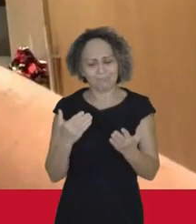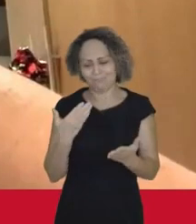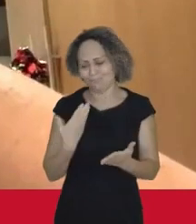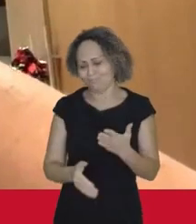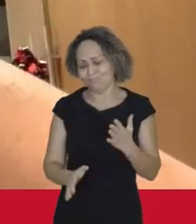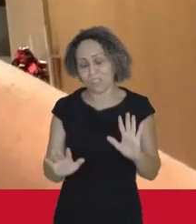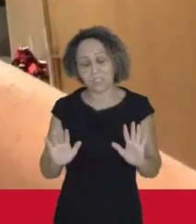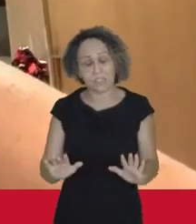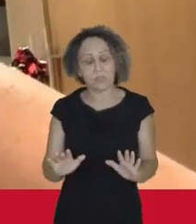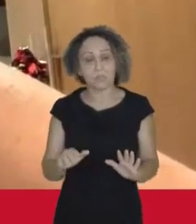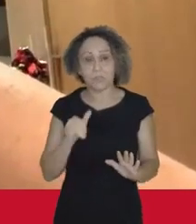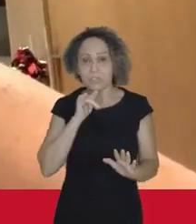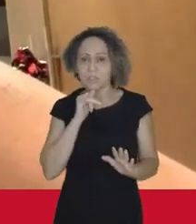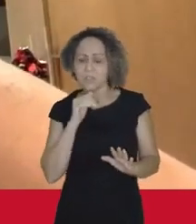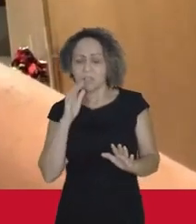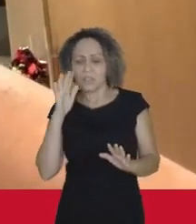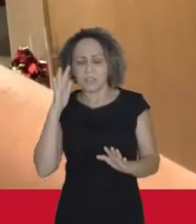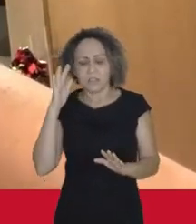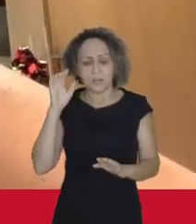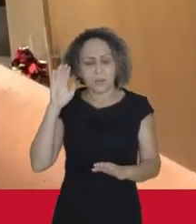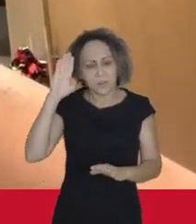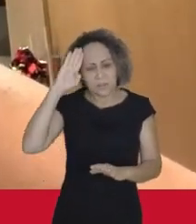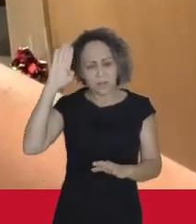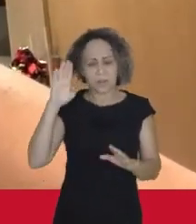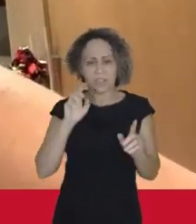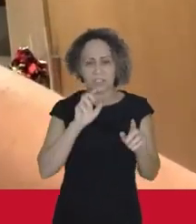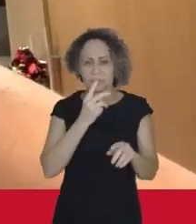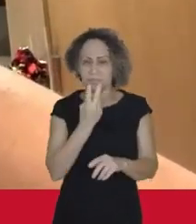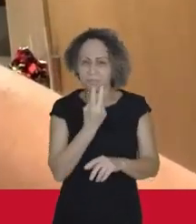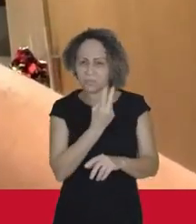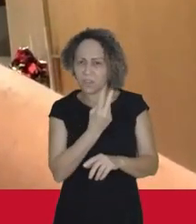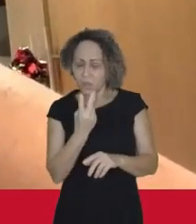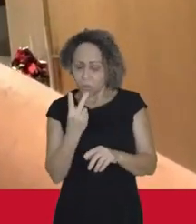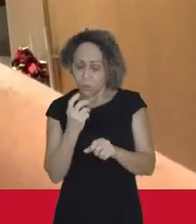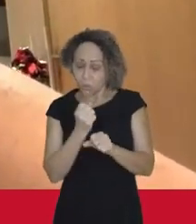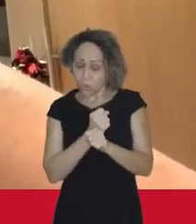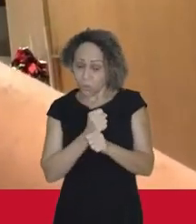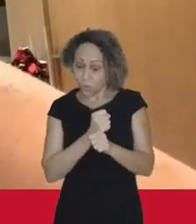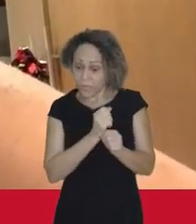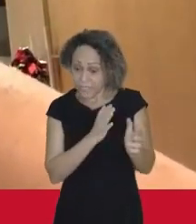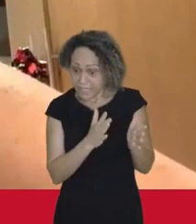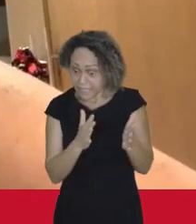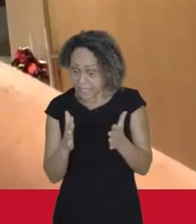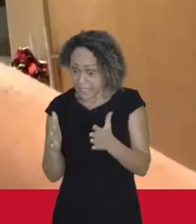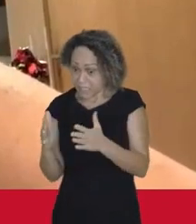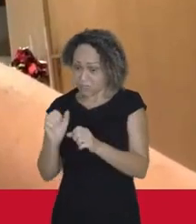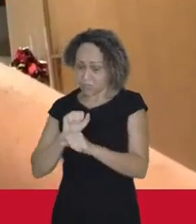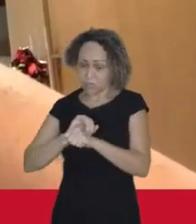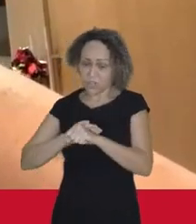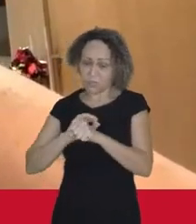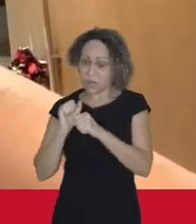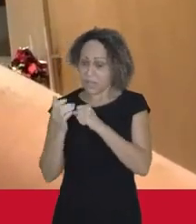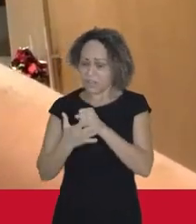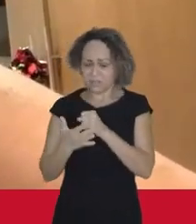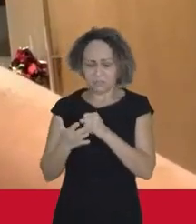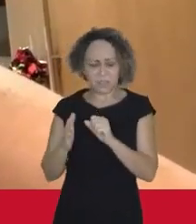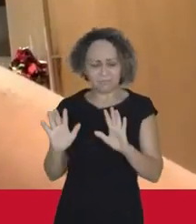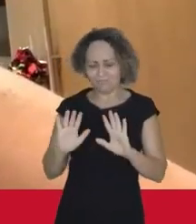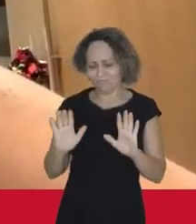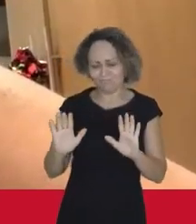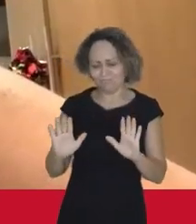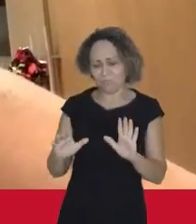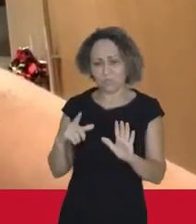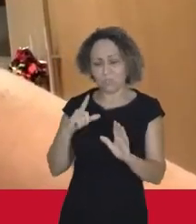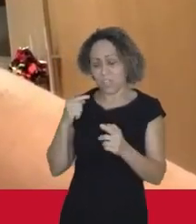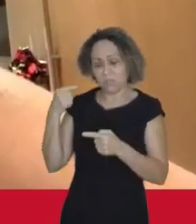anos de pandemia, não foram, né, não têm sido voltados para as políticas estruturantes de cuidado